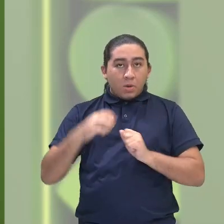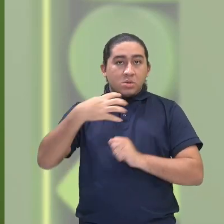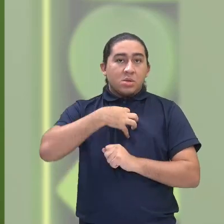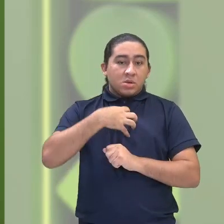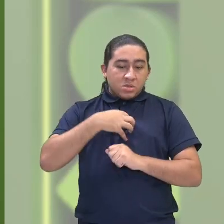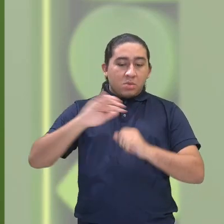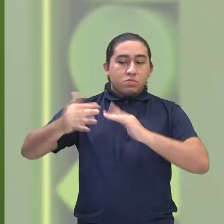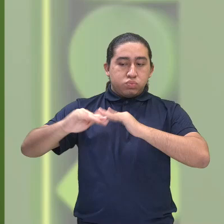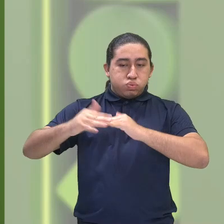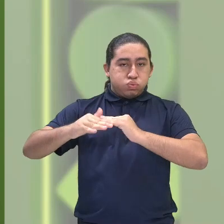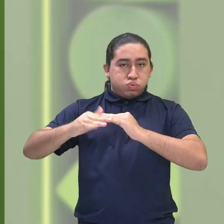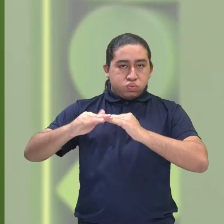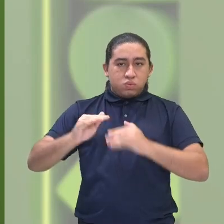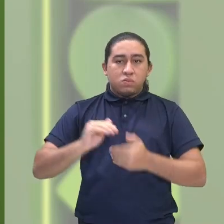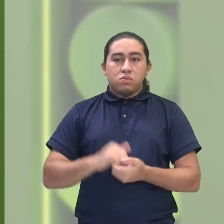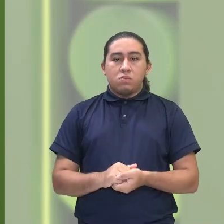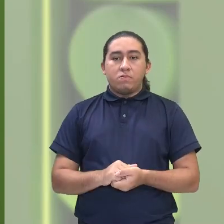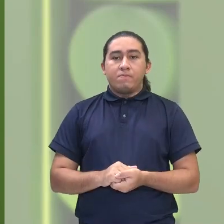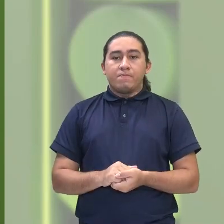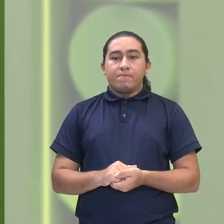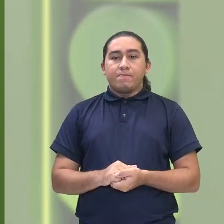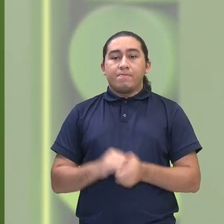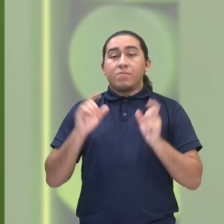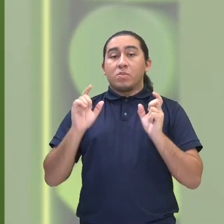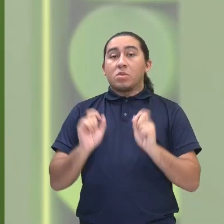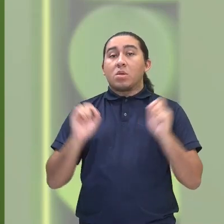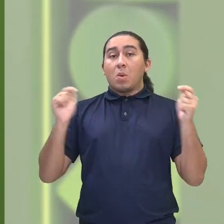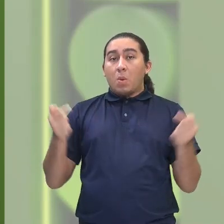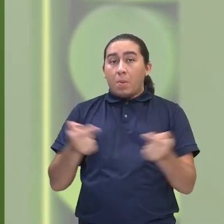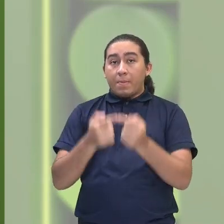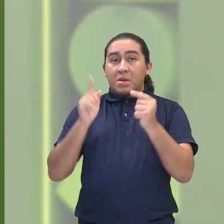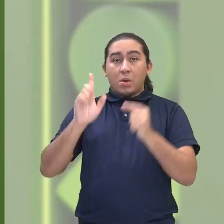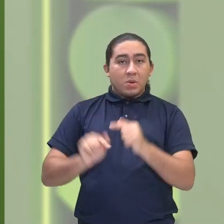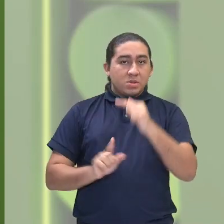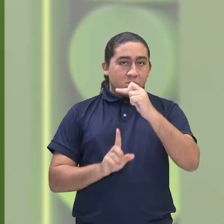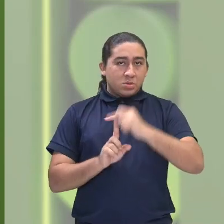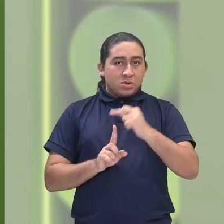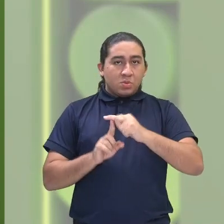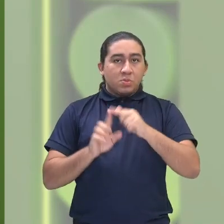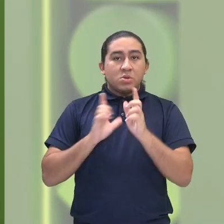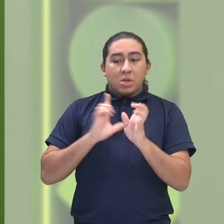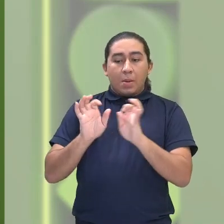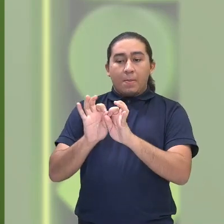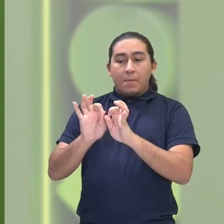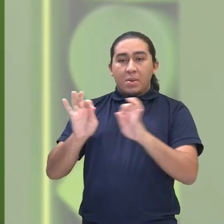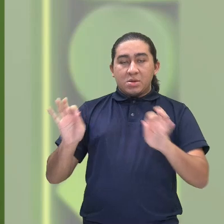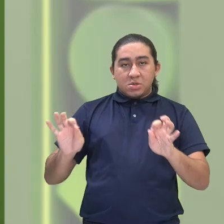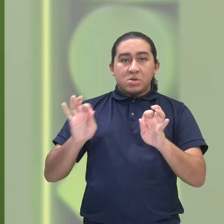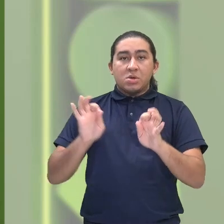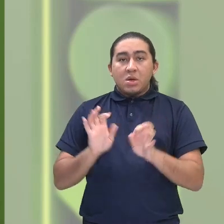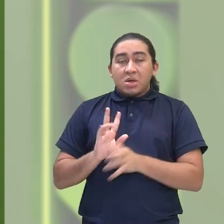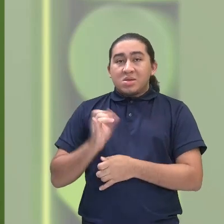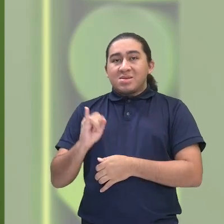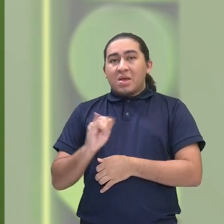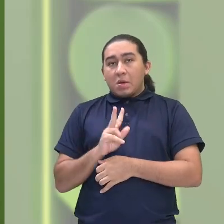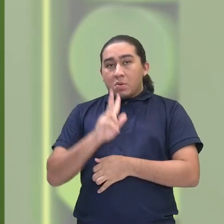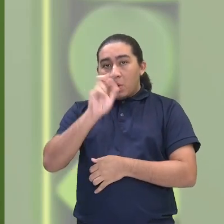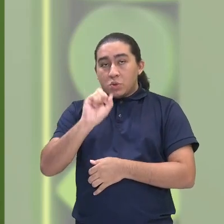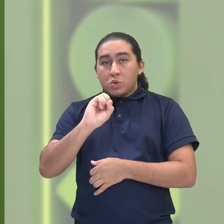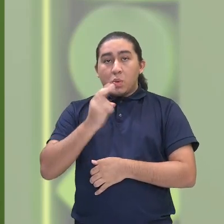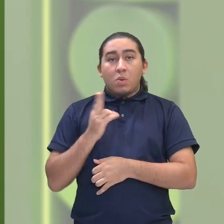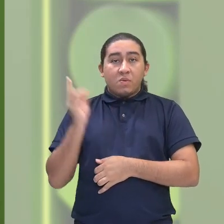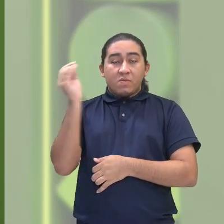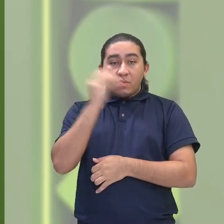tremores, certo? E aí o que vai classificar esses terremotos, o que vai medir, né, a intensidade de um terremoto, é a